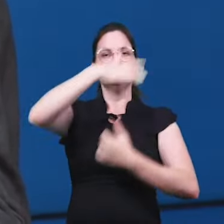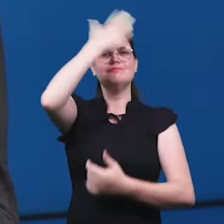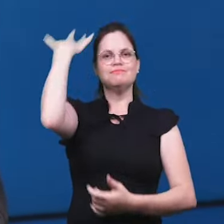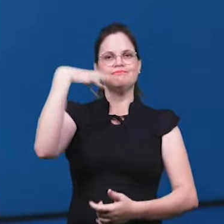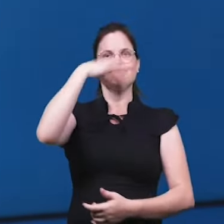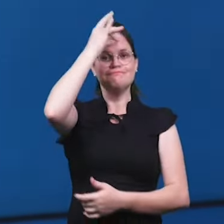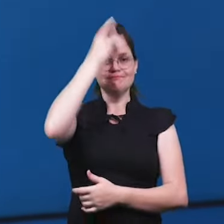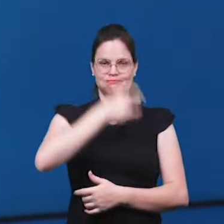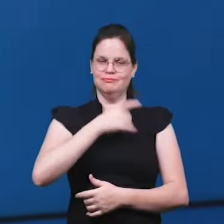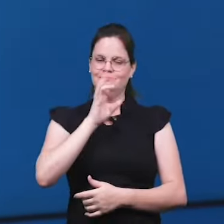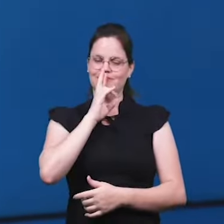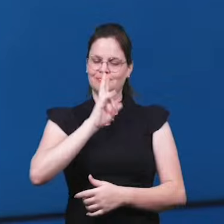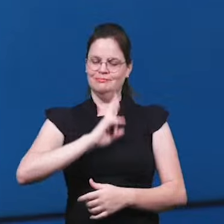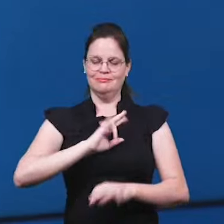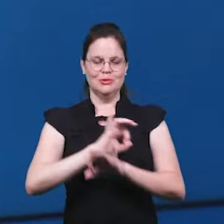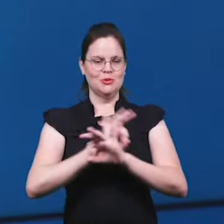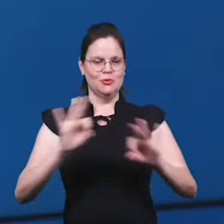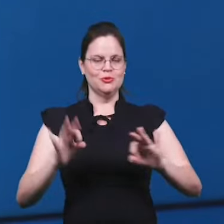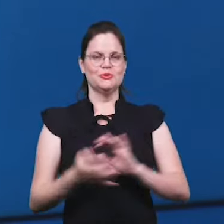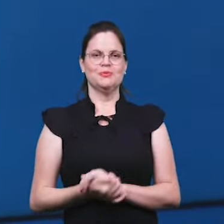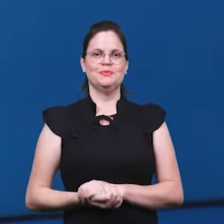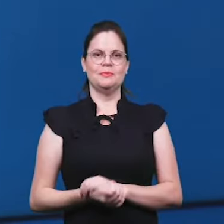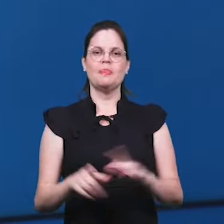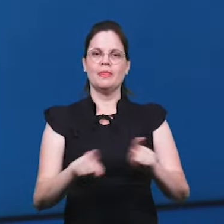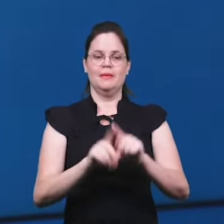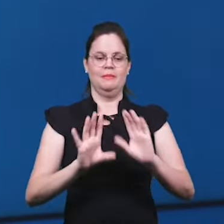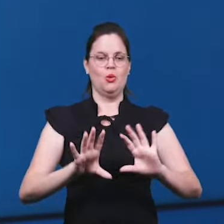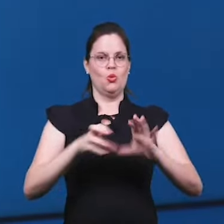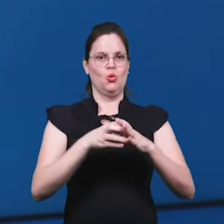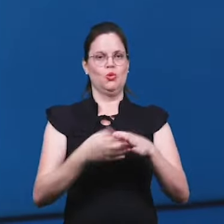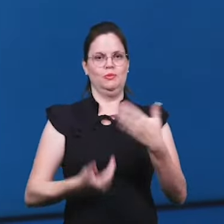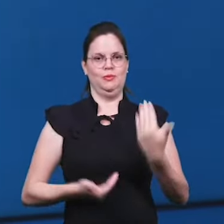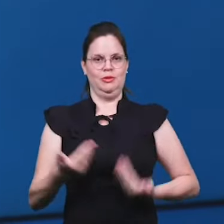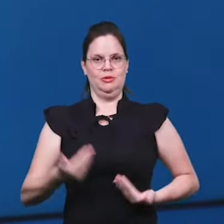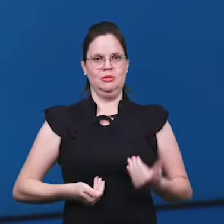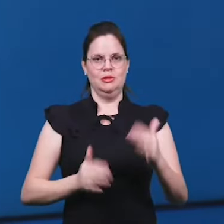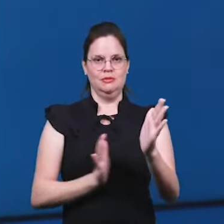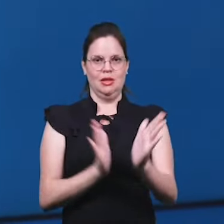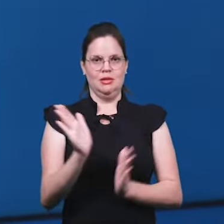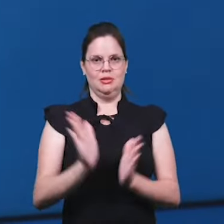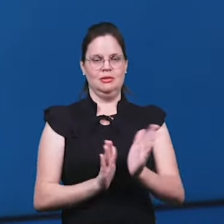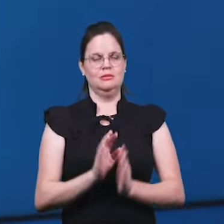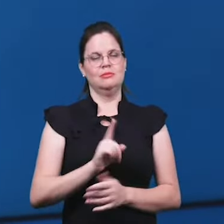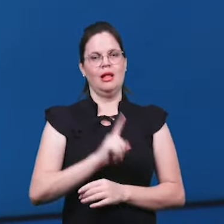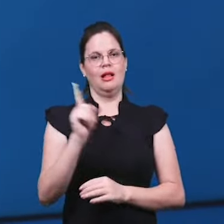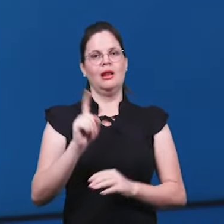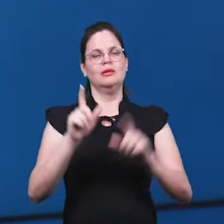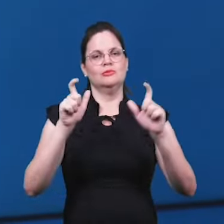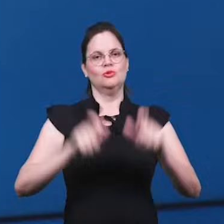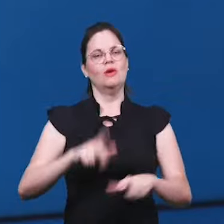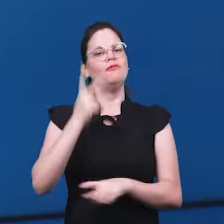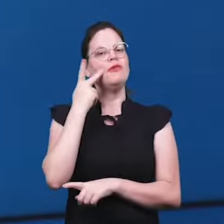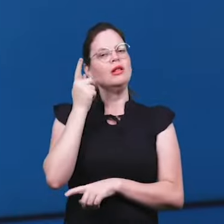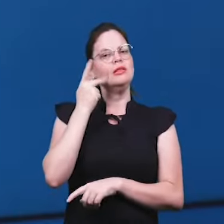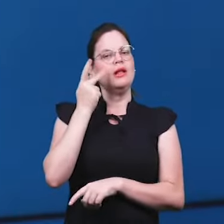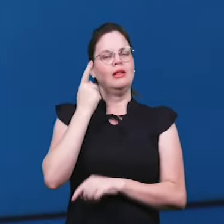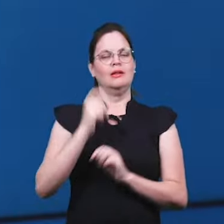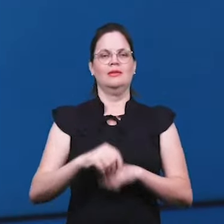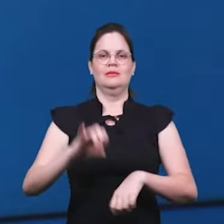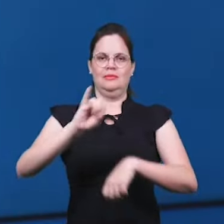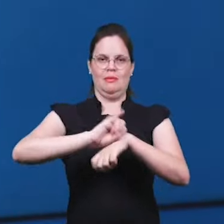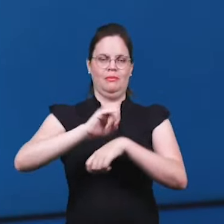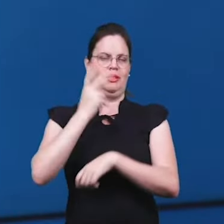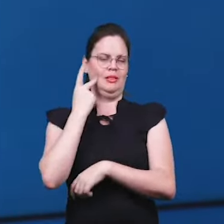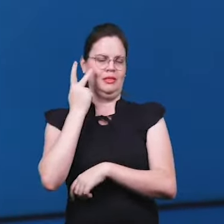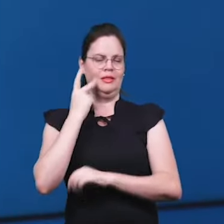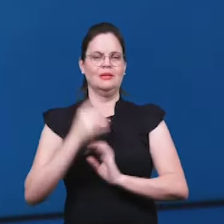bem, rapidamente, mas respondeu muito bem. Também o grupo de irmãos de acessibilidade lá de Fortaleza, né?